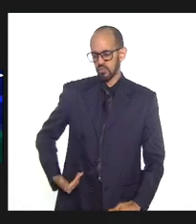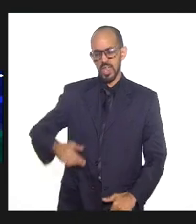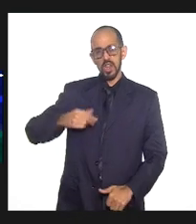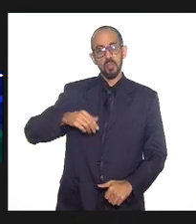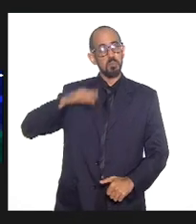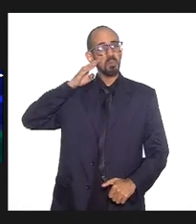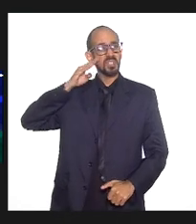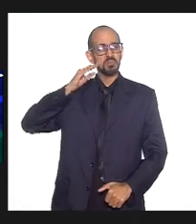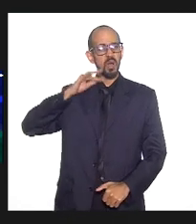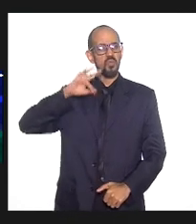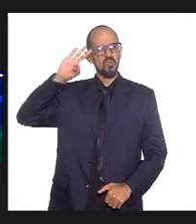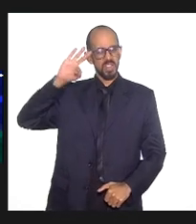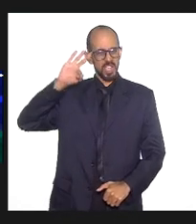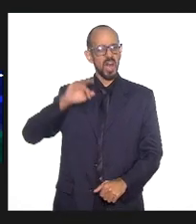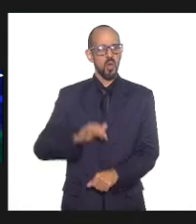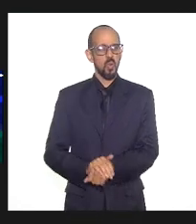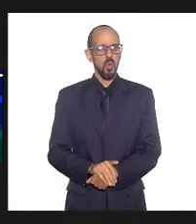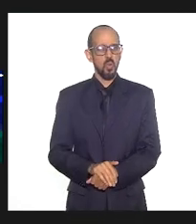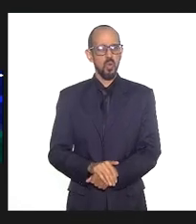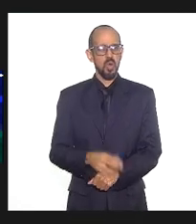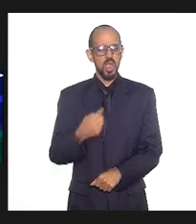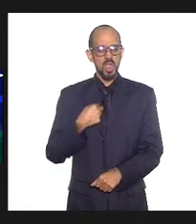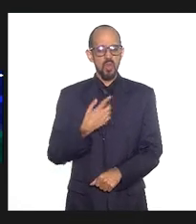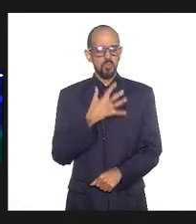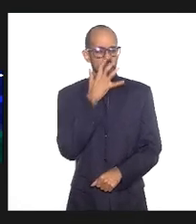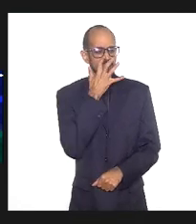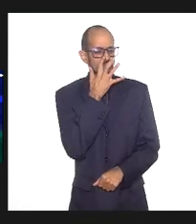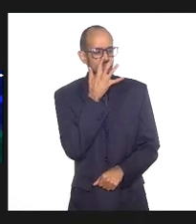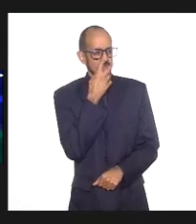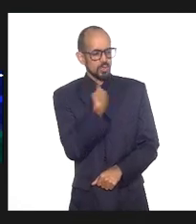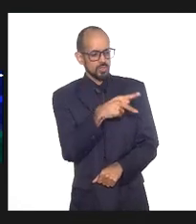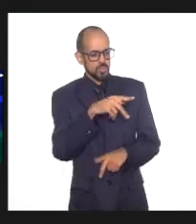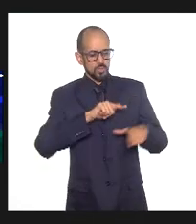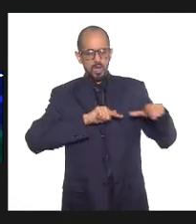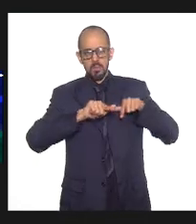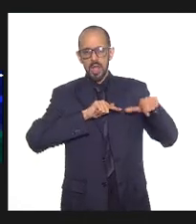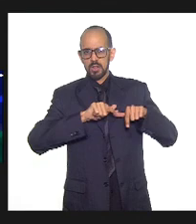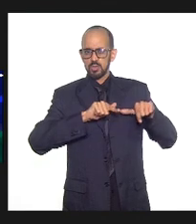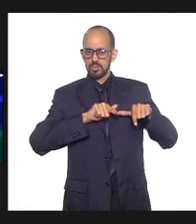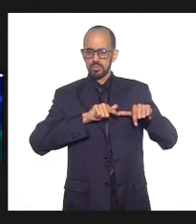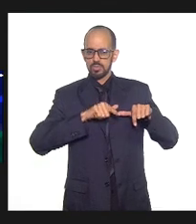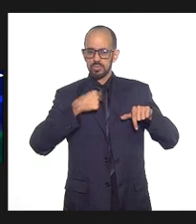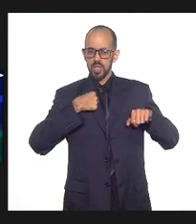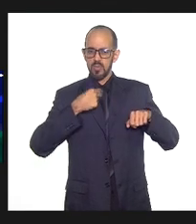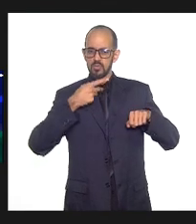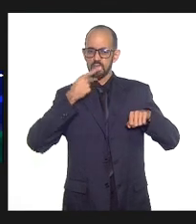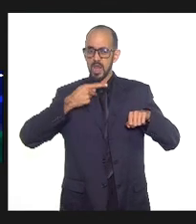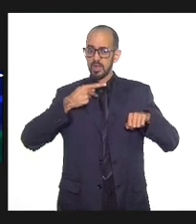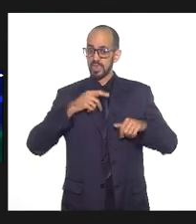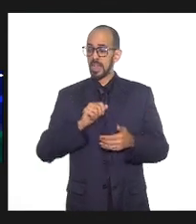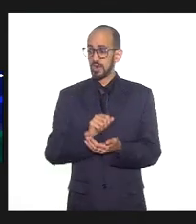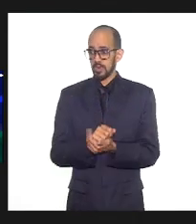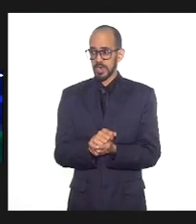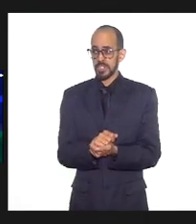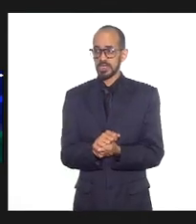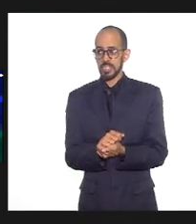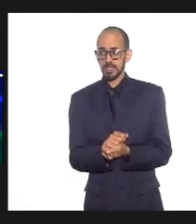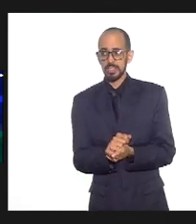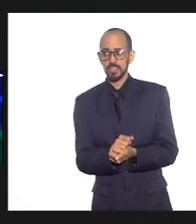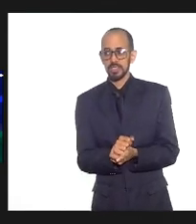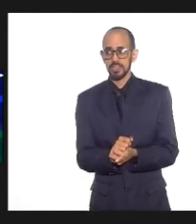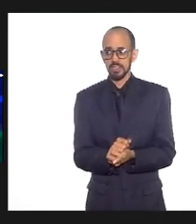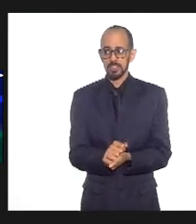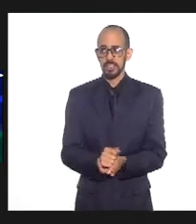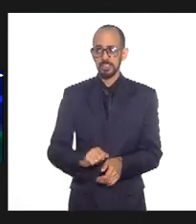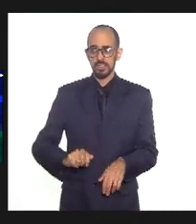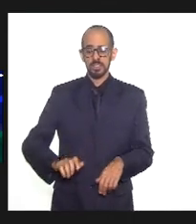federal, eu aqui admiro muito o seu trabalho e falo, poucos aqui dentro apresentam projeto